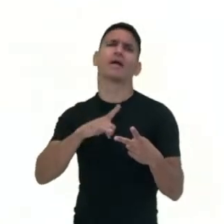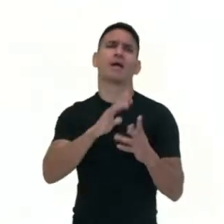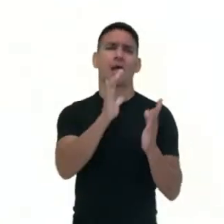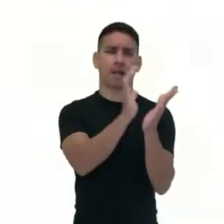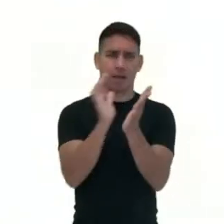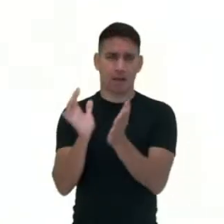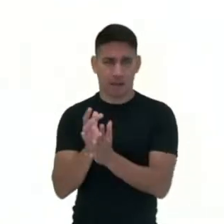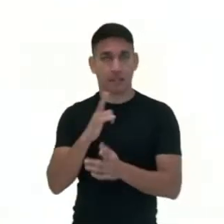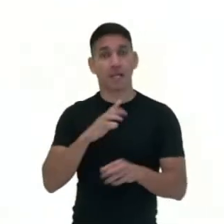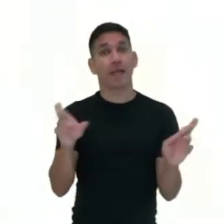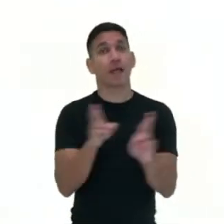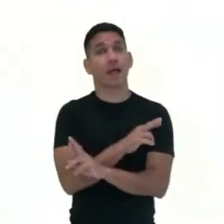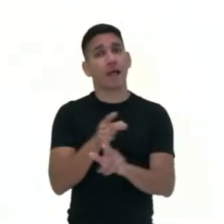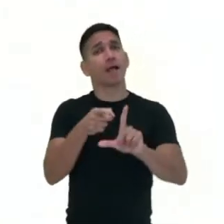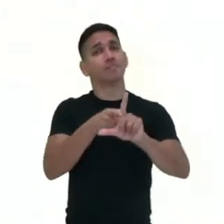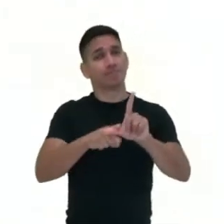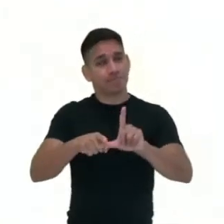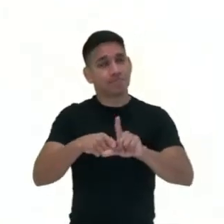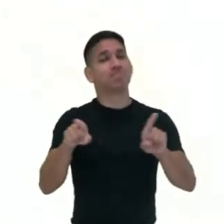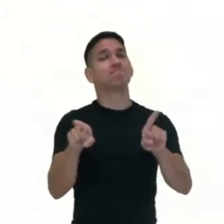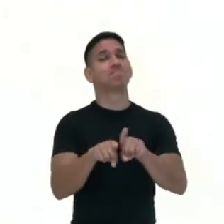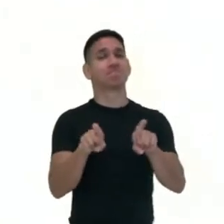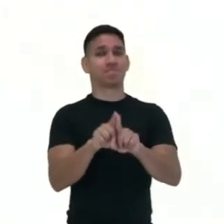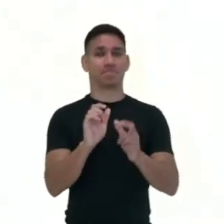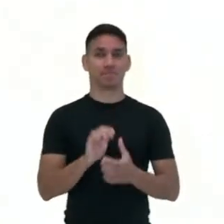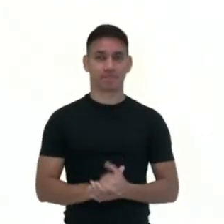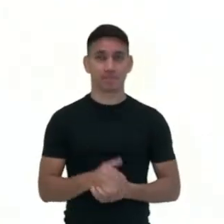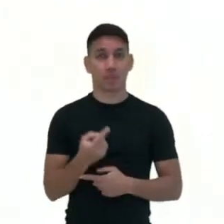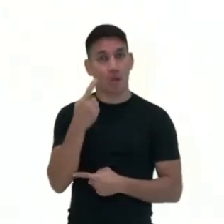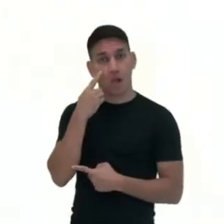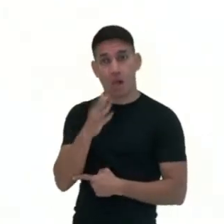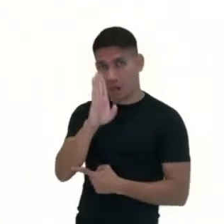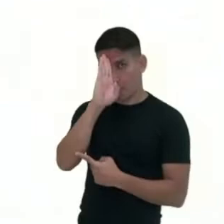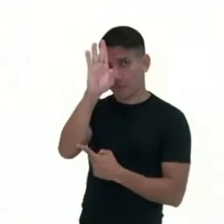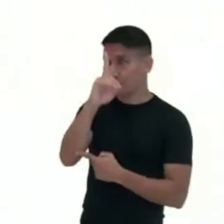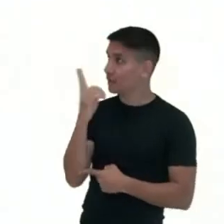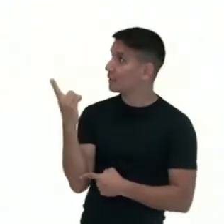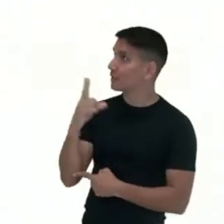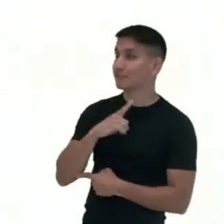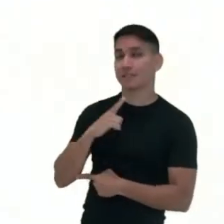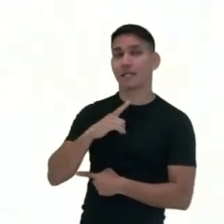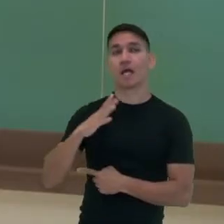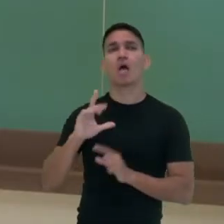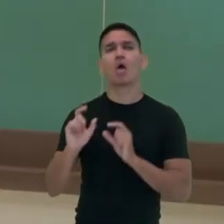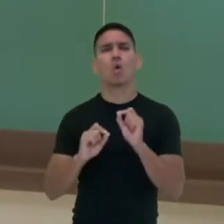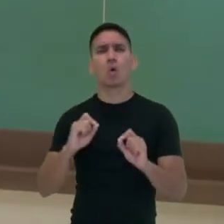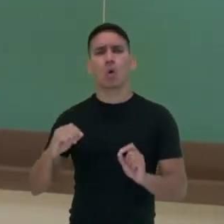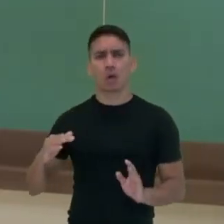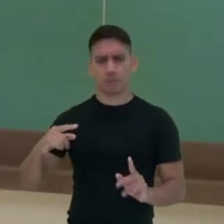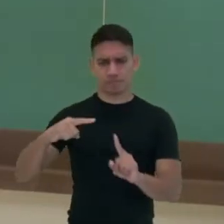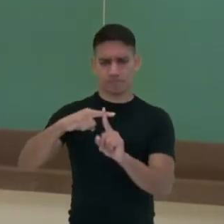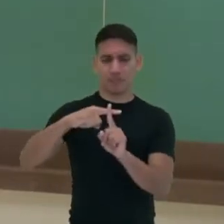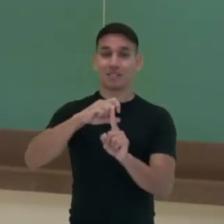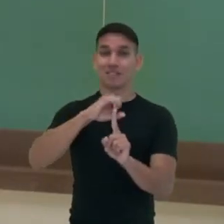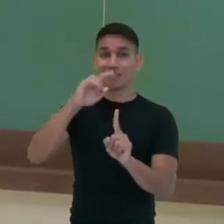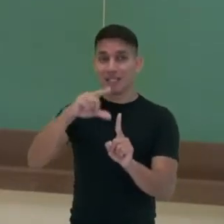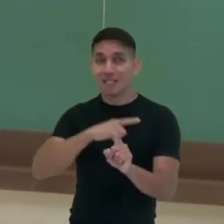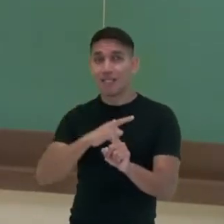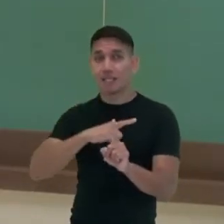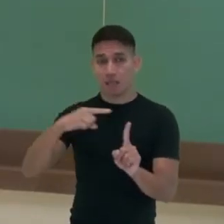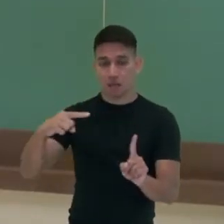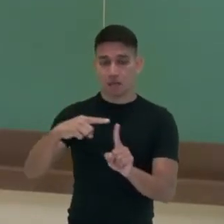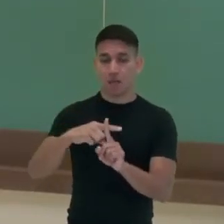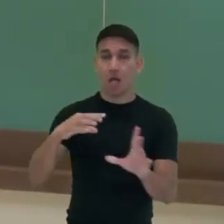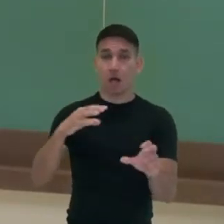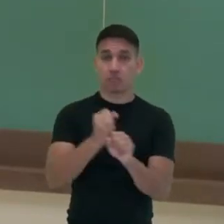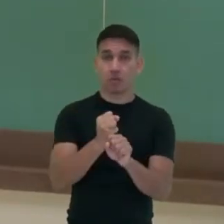têm algumas relações com os ângulos, isso mesmo. Principalmente essa perpendicular. Então, quando a gente tem duas retinhas perpendiculares, elas